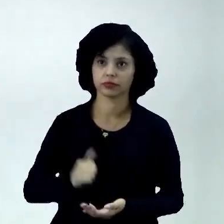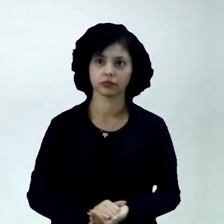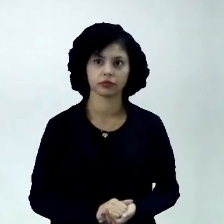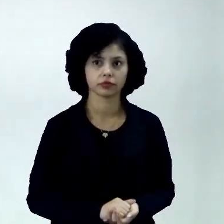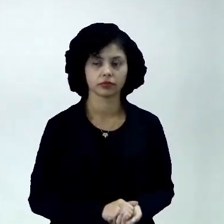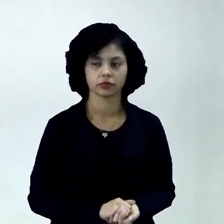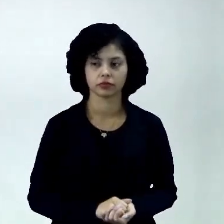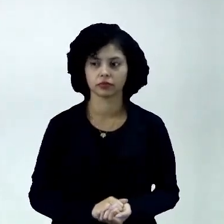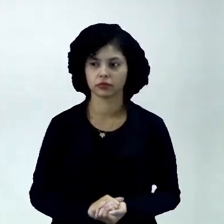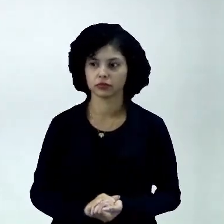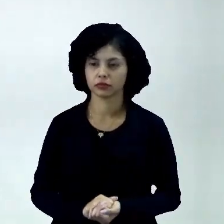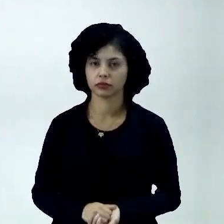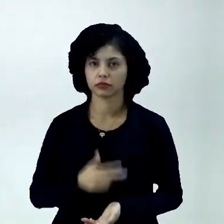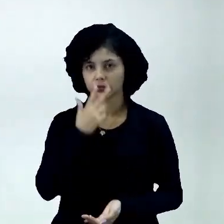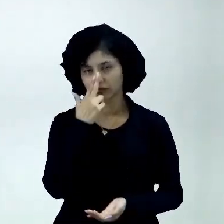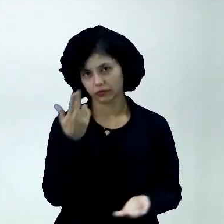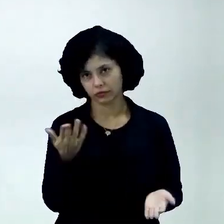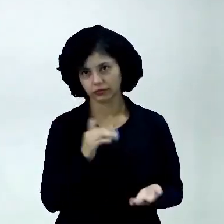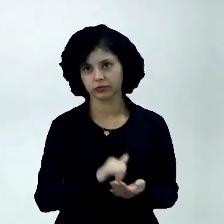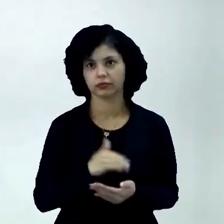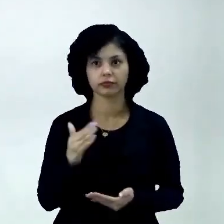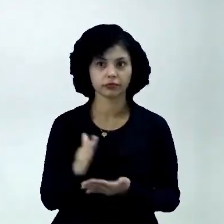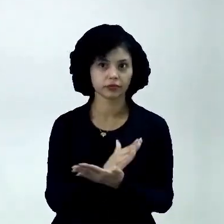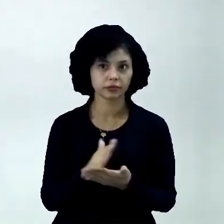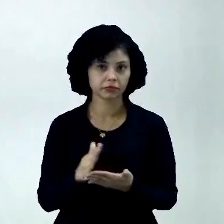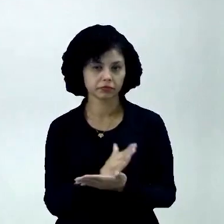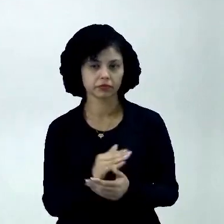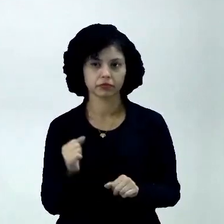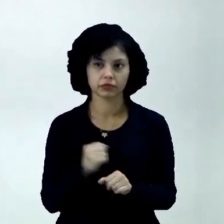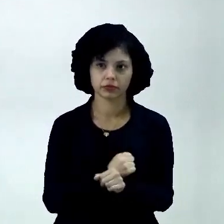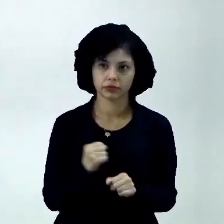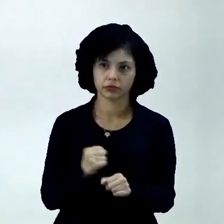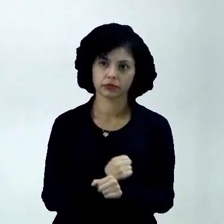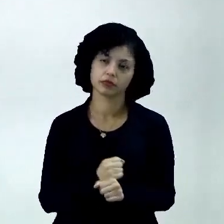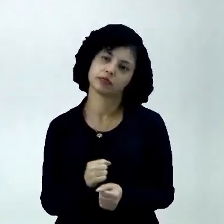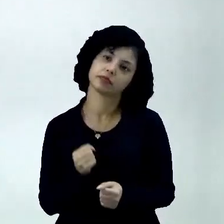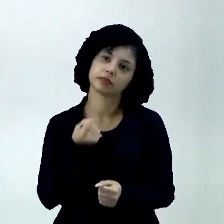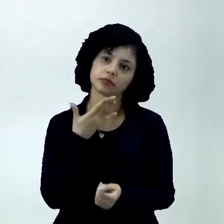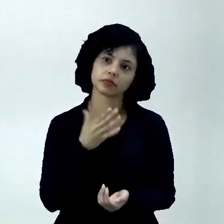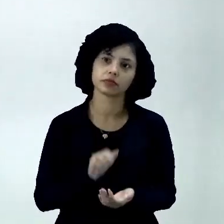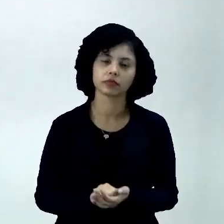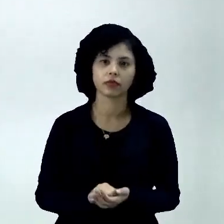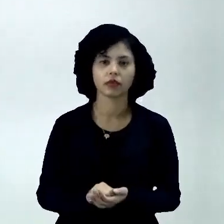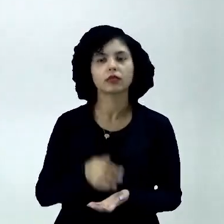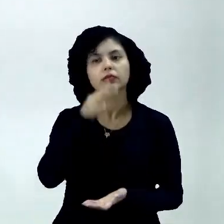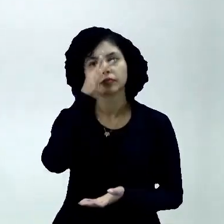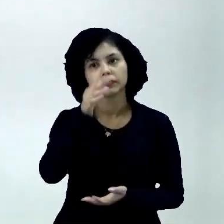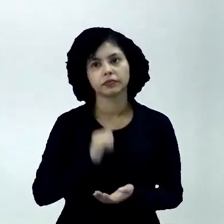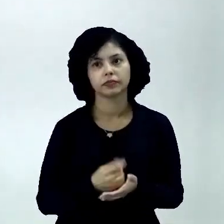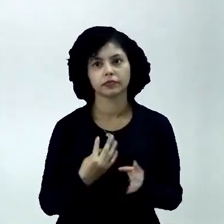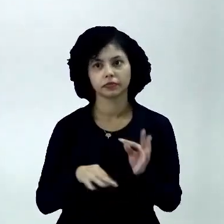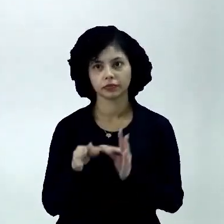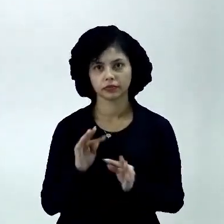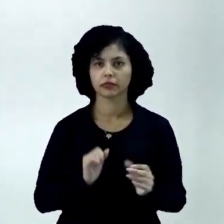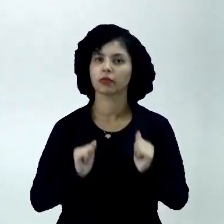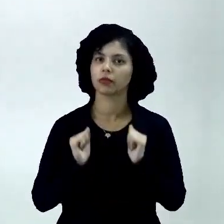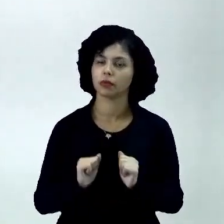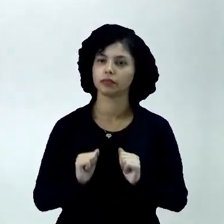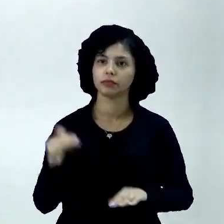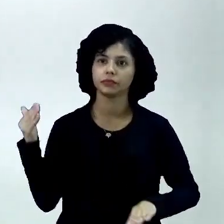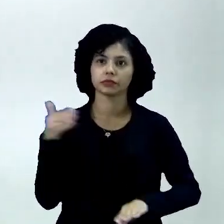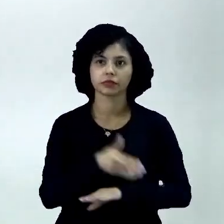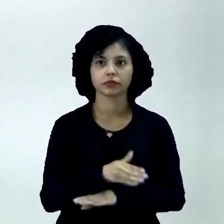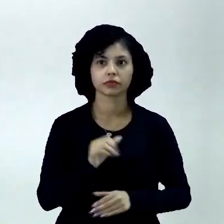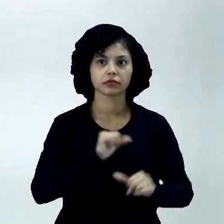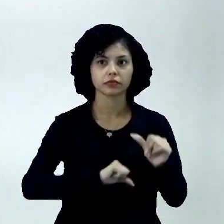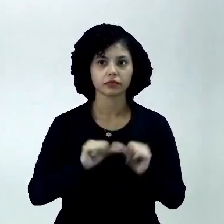muito tempo. Então, quem sabe se daqui a alguns anos, alguns bons anos, o futuro tecnológico não permita que haja,